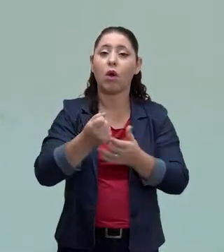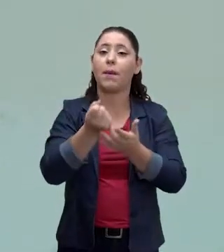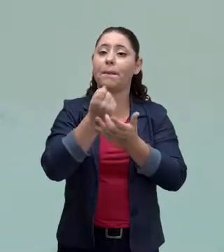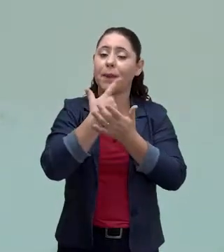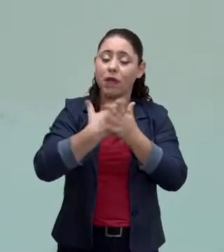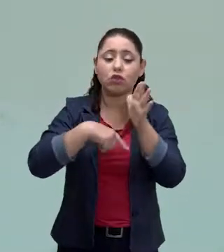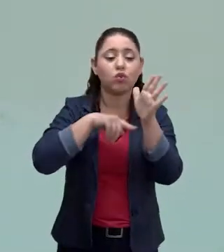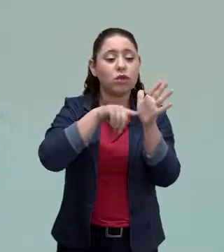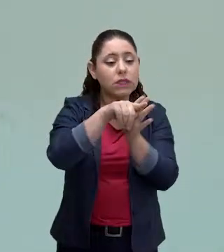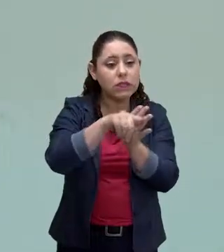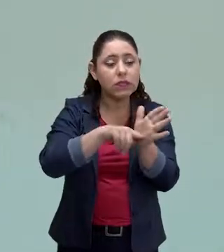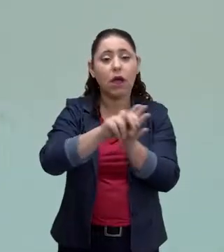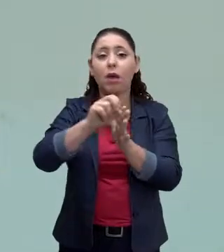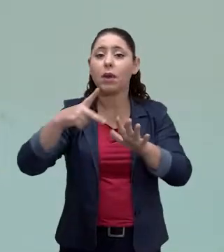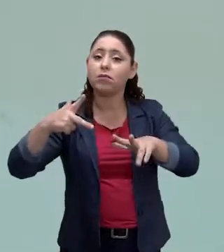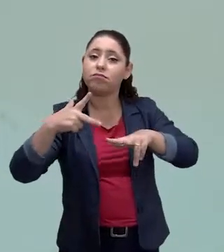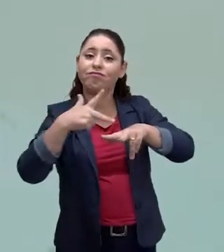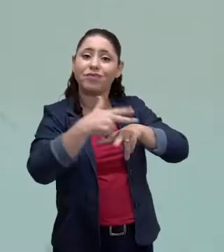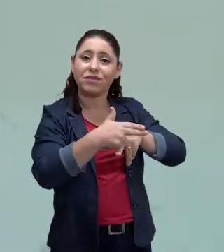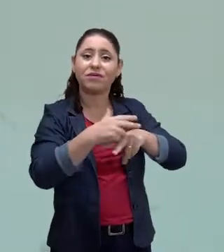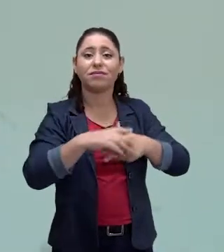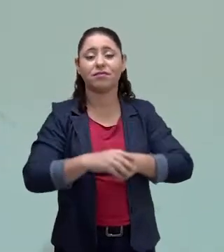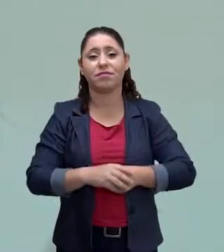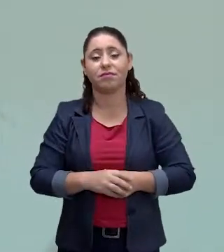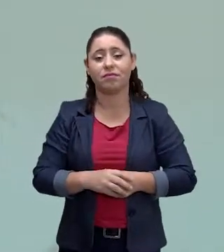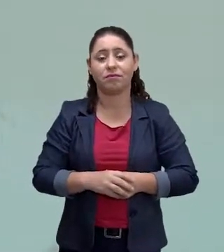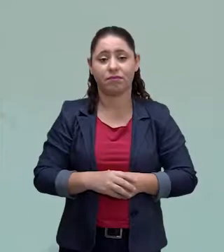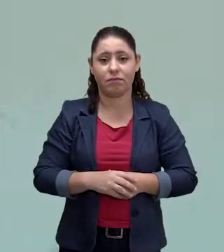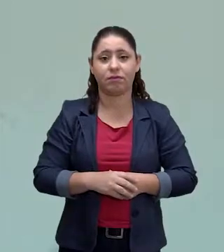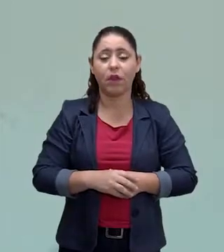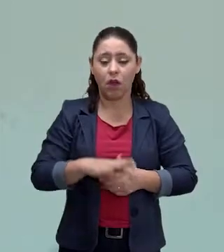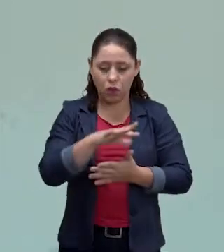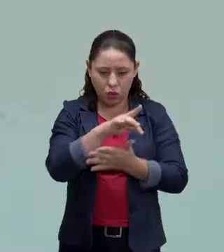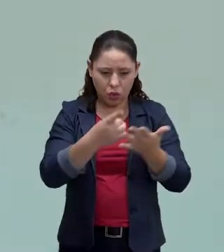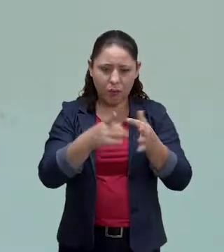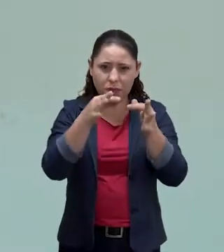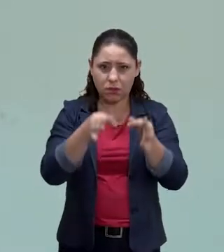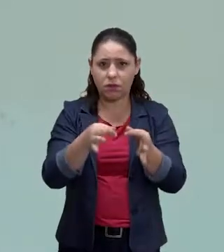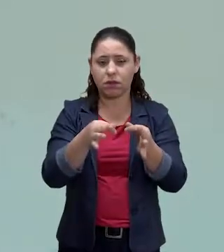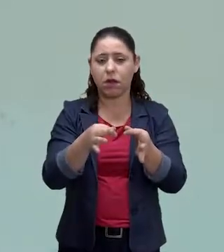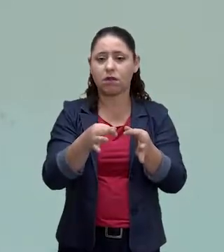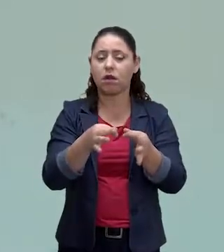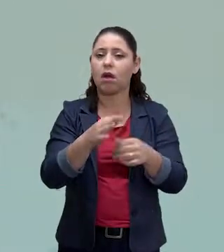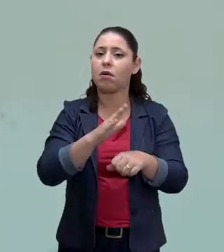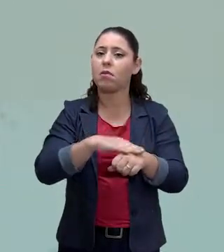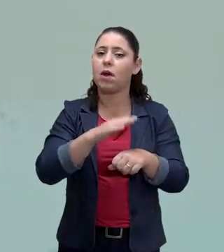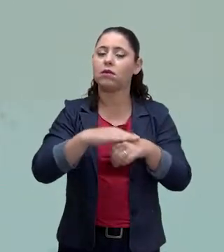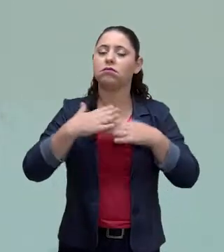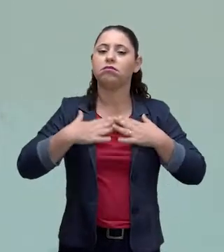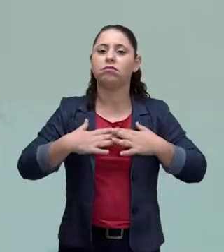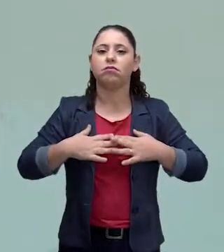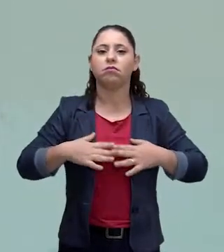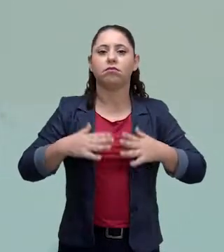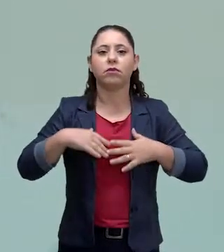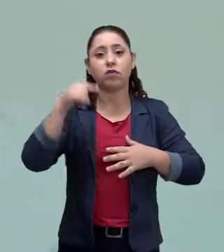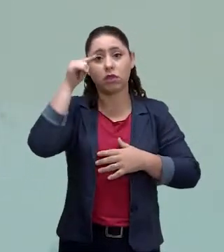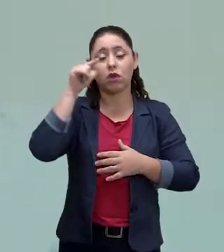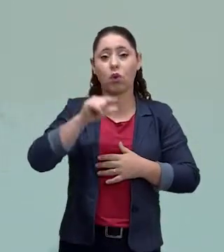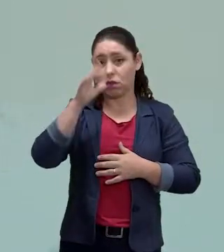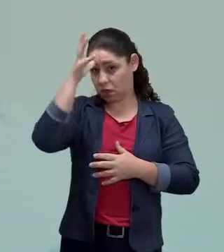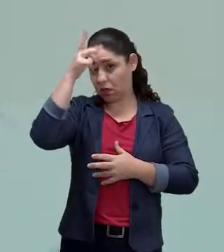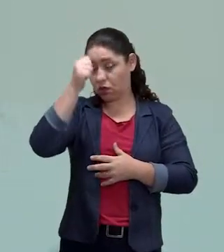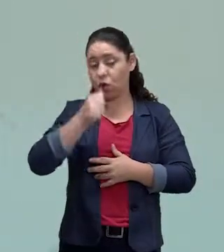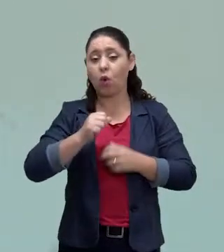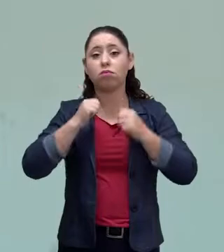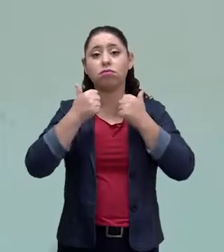medicamento, ou daquele exame, ou daquela cirurgia. E com essa documentação correta, é mais tranquilo que você consiga